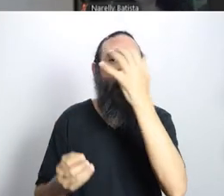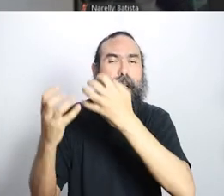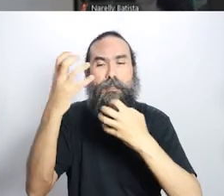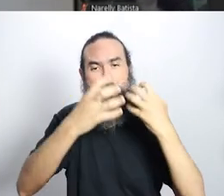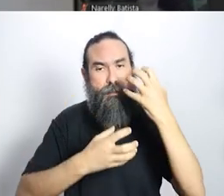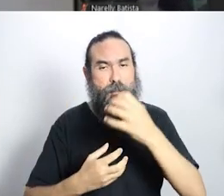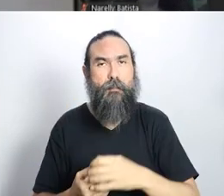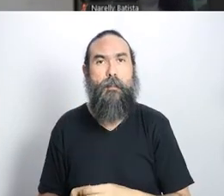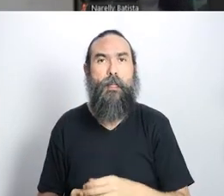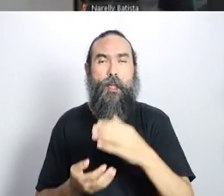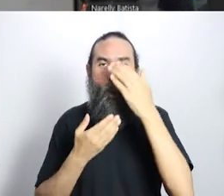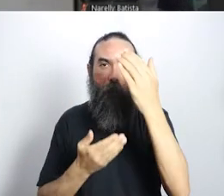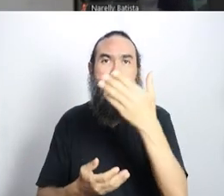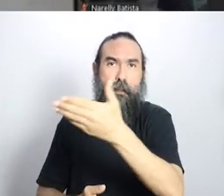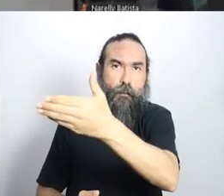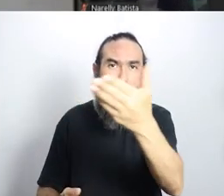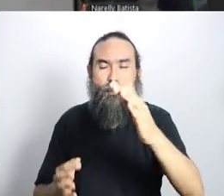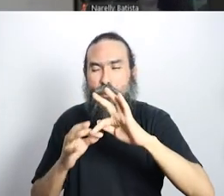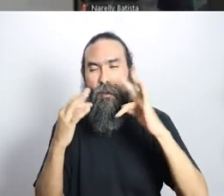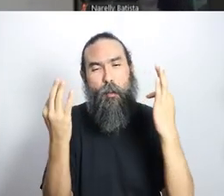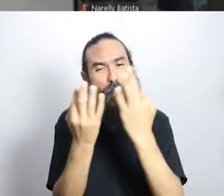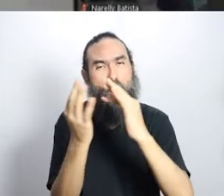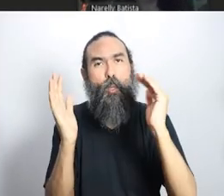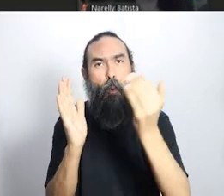você já representa, toda a família Baracho, viu?